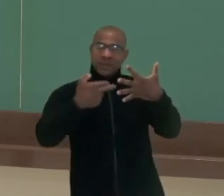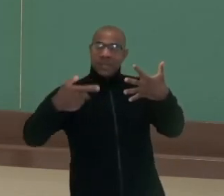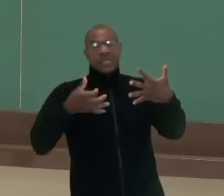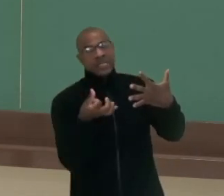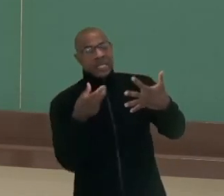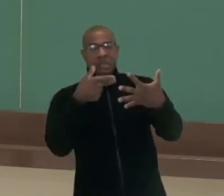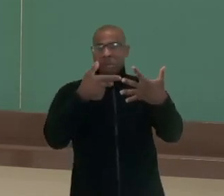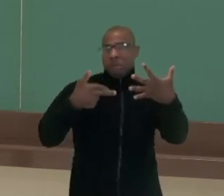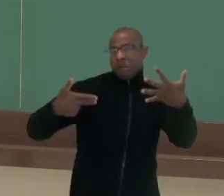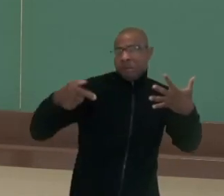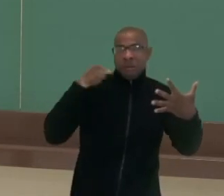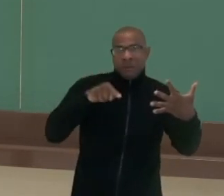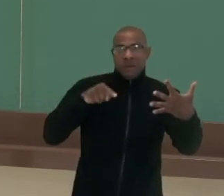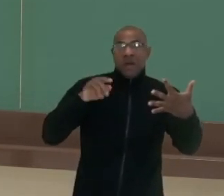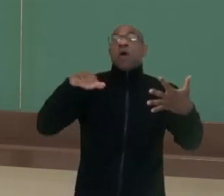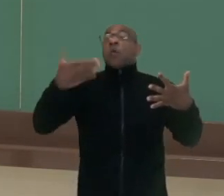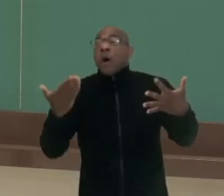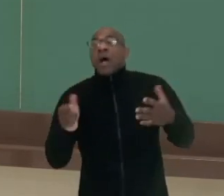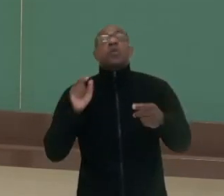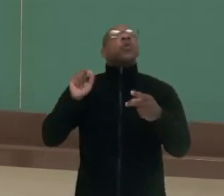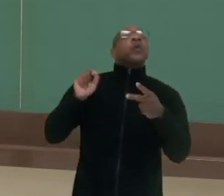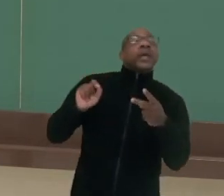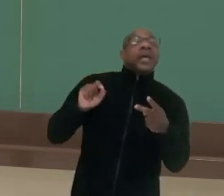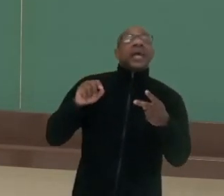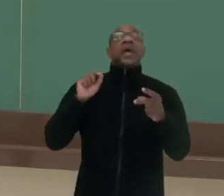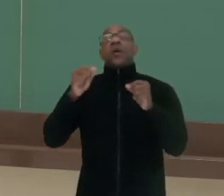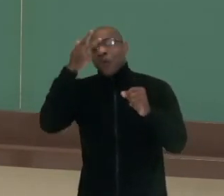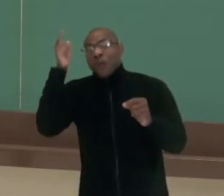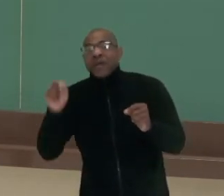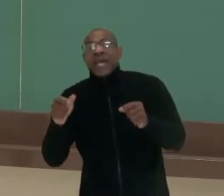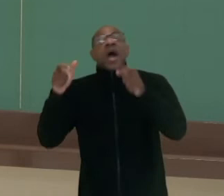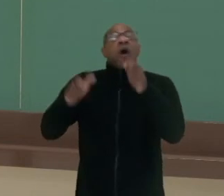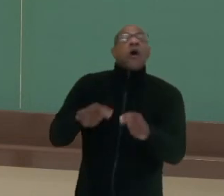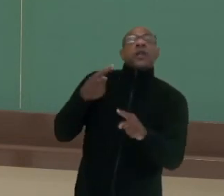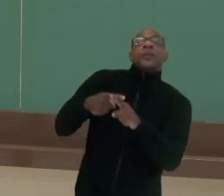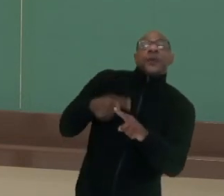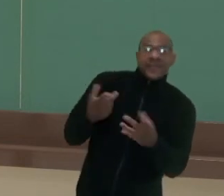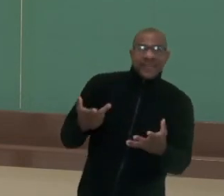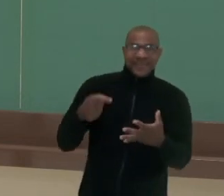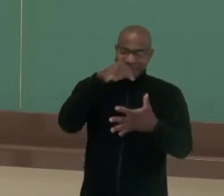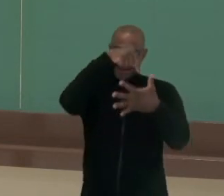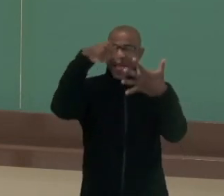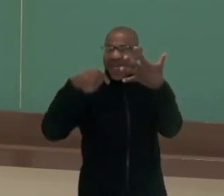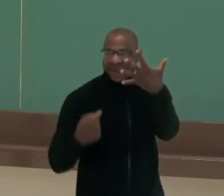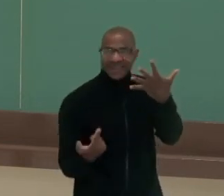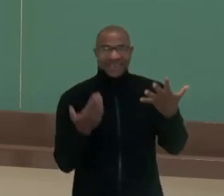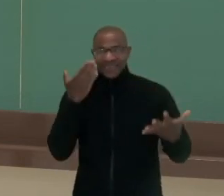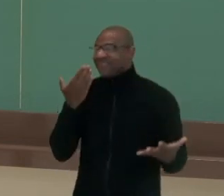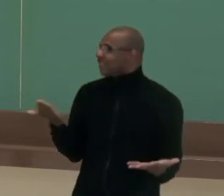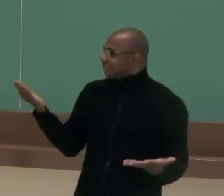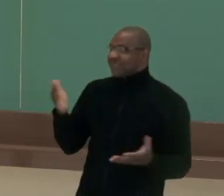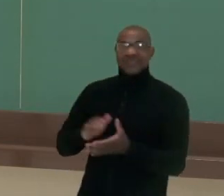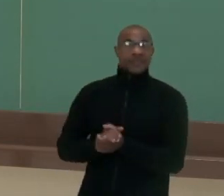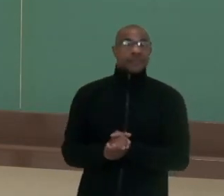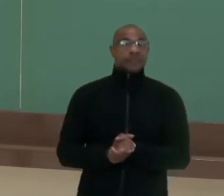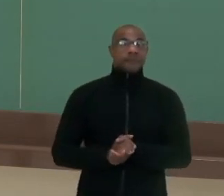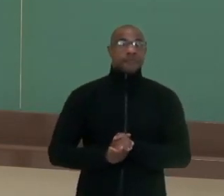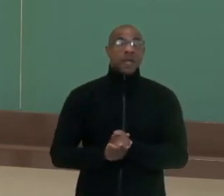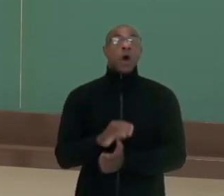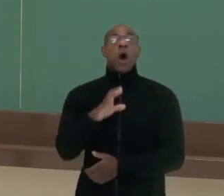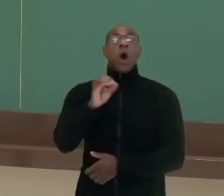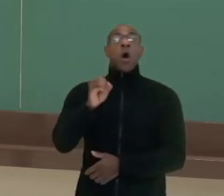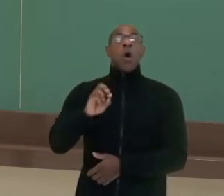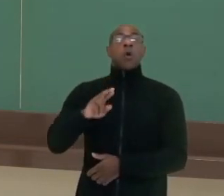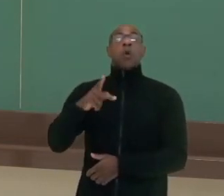6, ó. Quando, o que, como, quem, onde e por quê. Combinado? O corpo é a